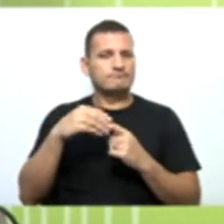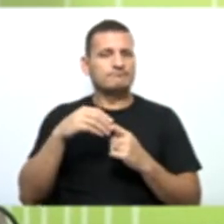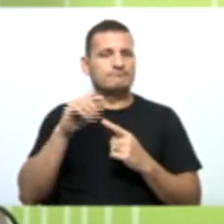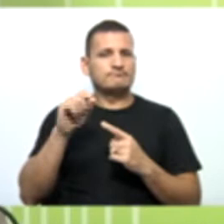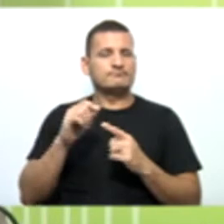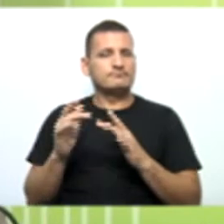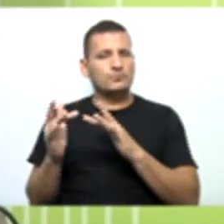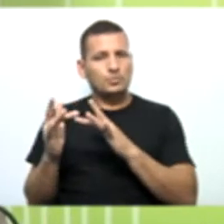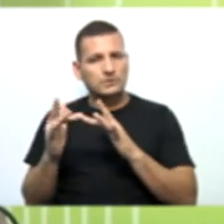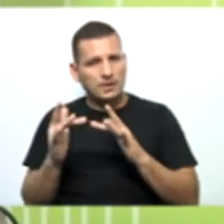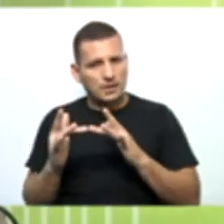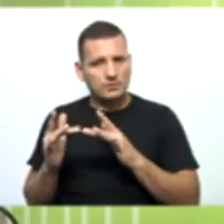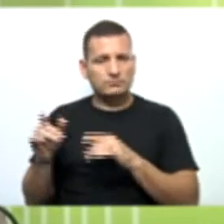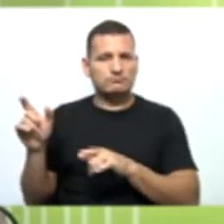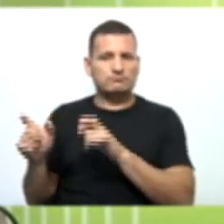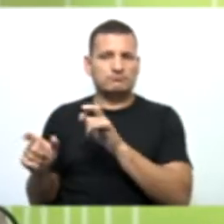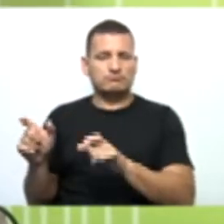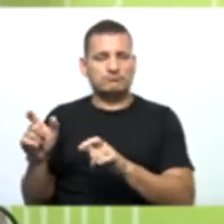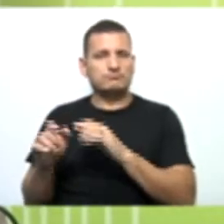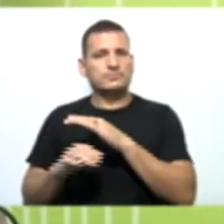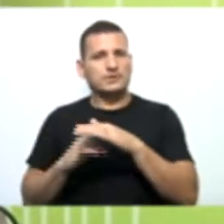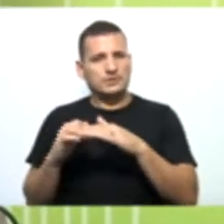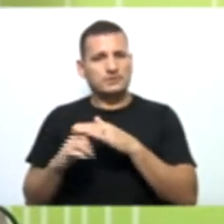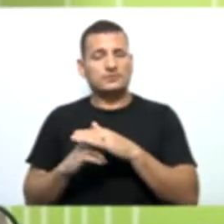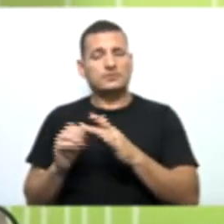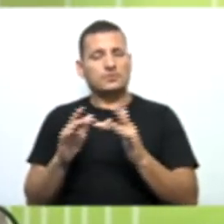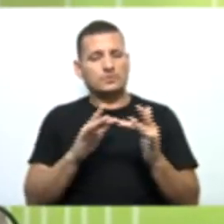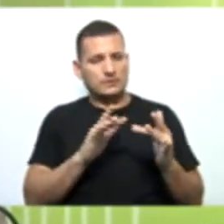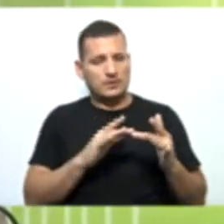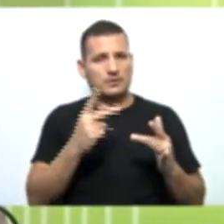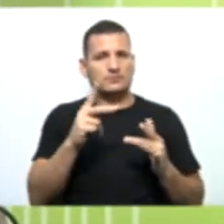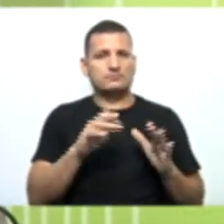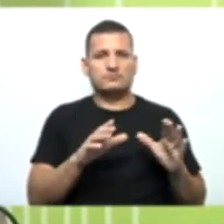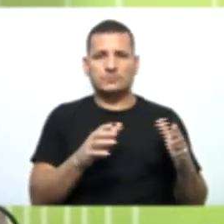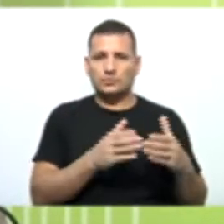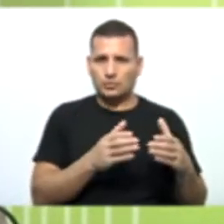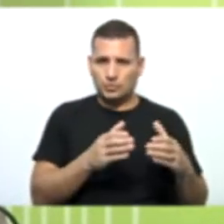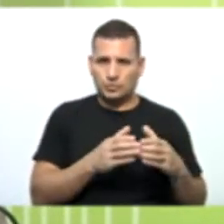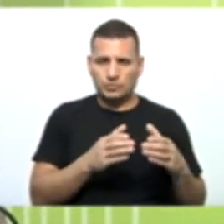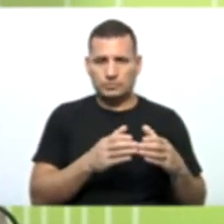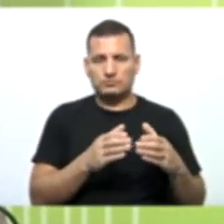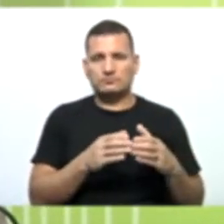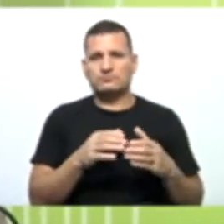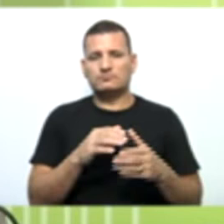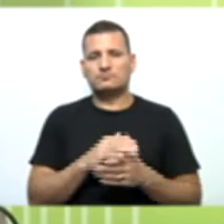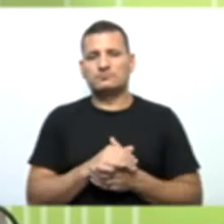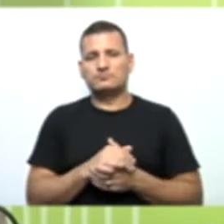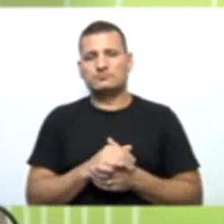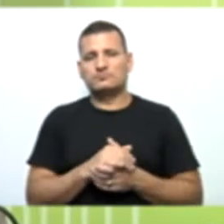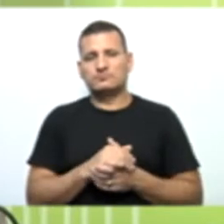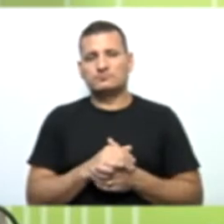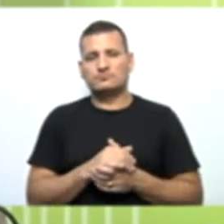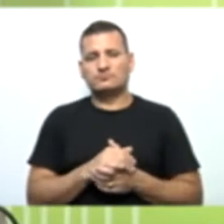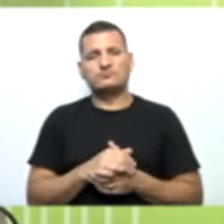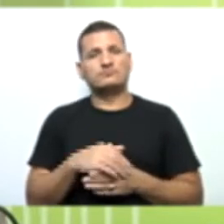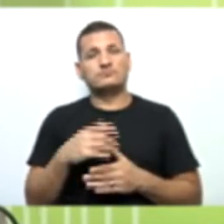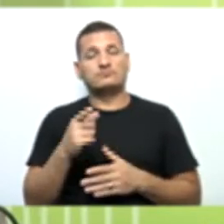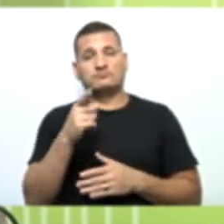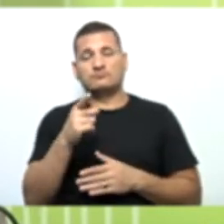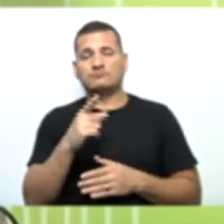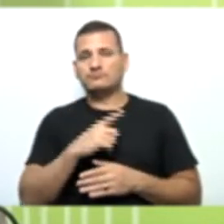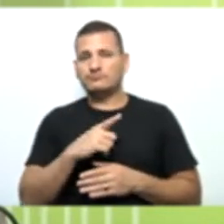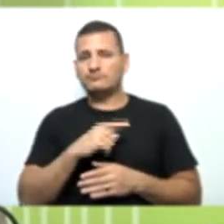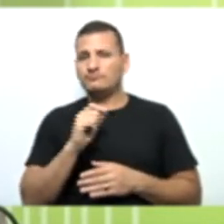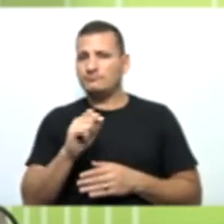contato com o cliente e você vai ter o contato com sua equipe. Então é você que vai ter essa missão,